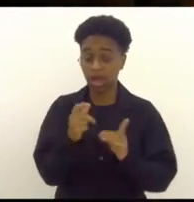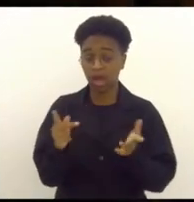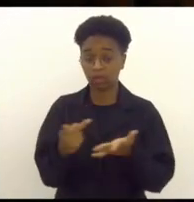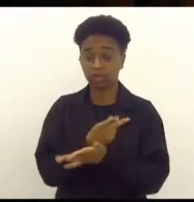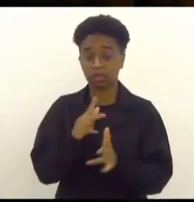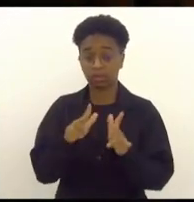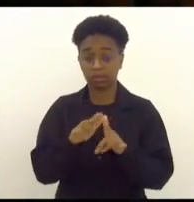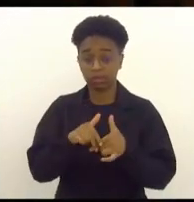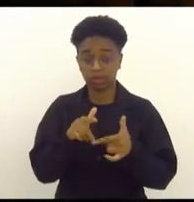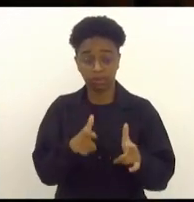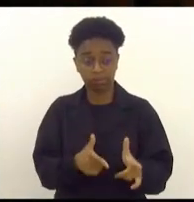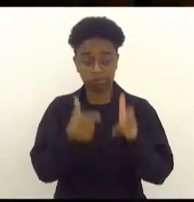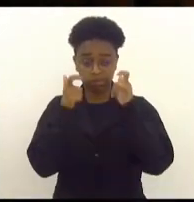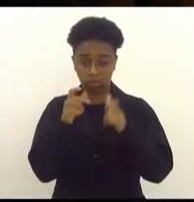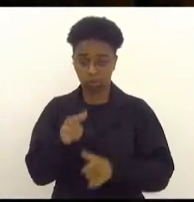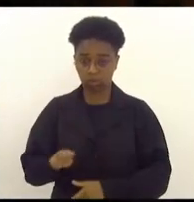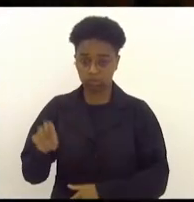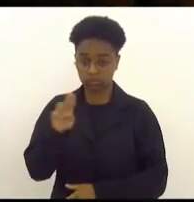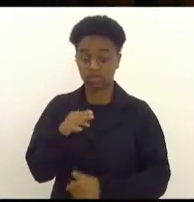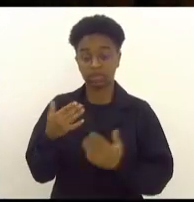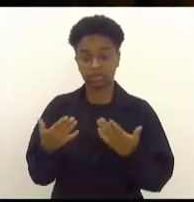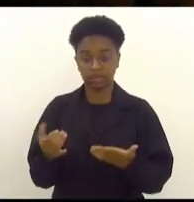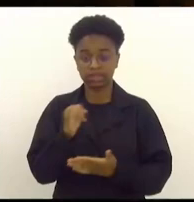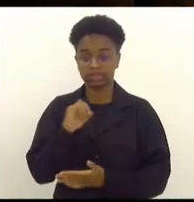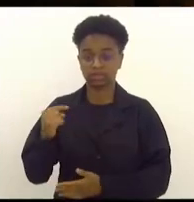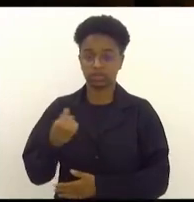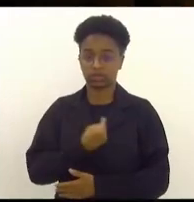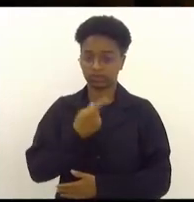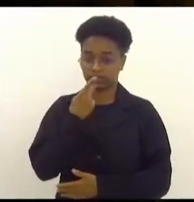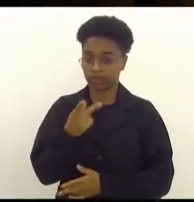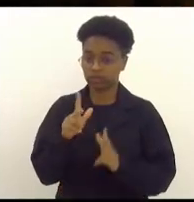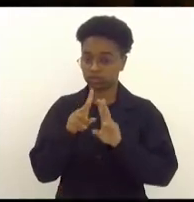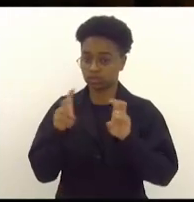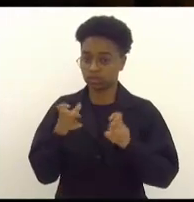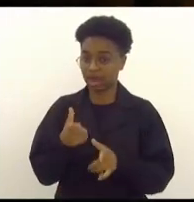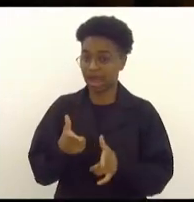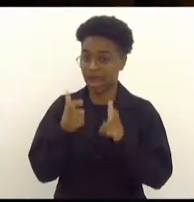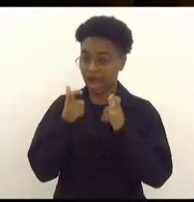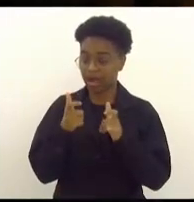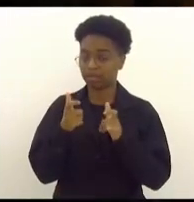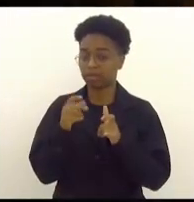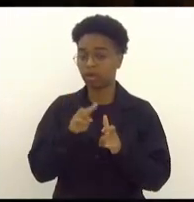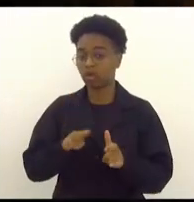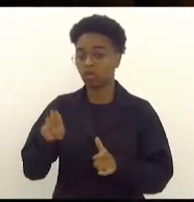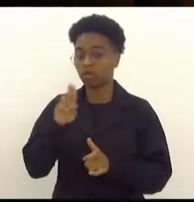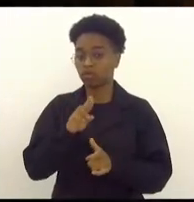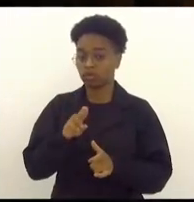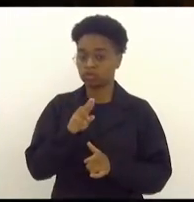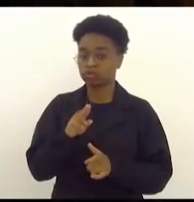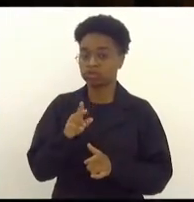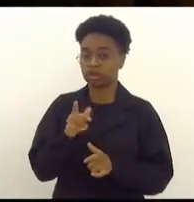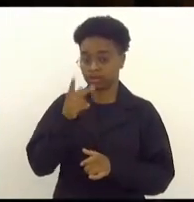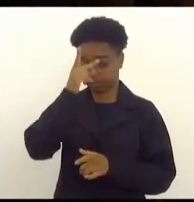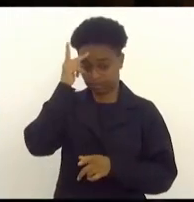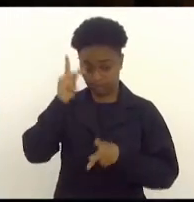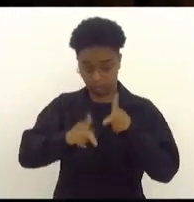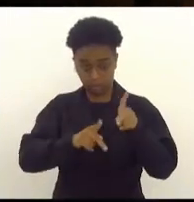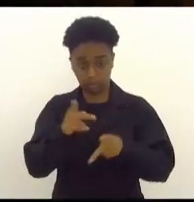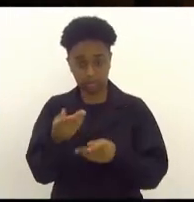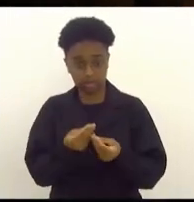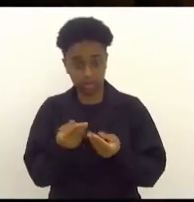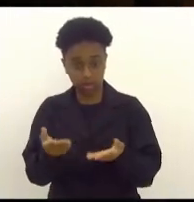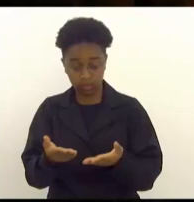de fogo ou seja quando a gente fala das armas do maior número de armas na mão de civis é exatamente